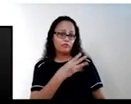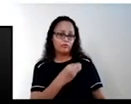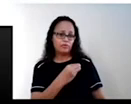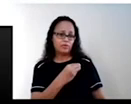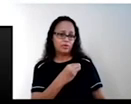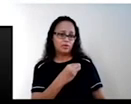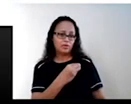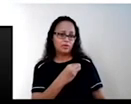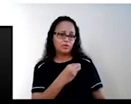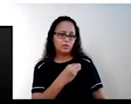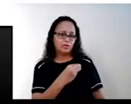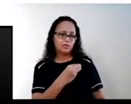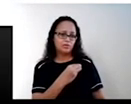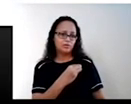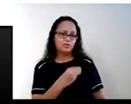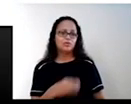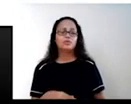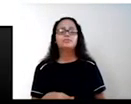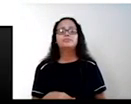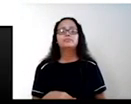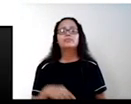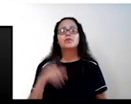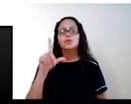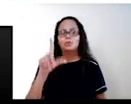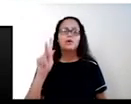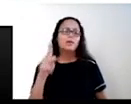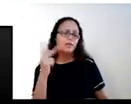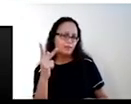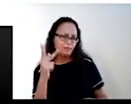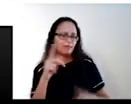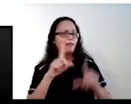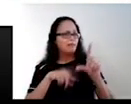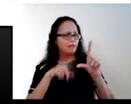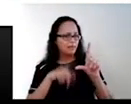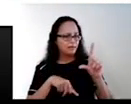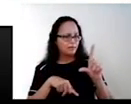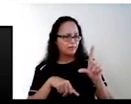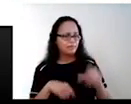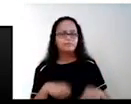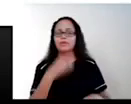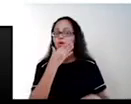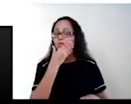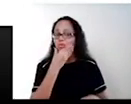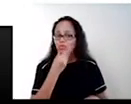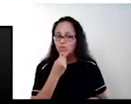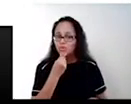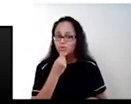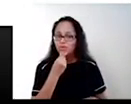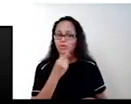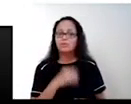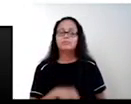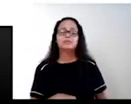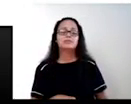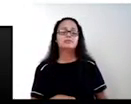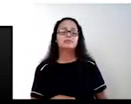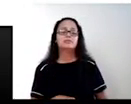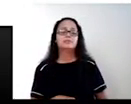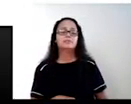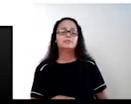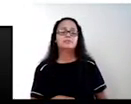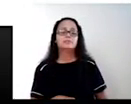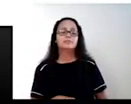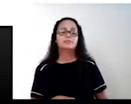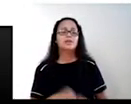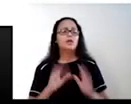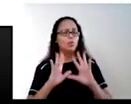Trabalho, não colocar o LH, colocar um I mais longo nesse lugar. Os homens, arreios, no lugar de homens, arreios.